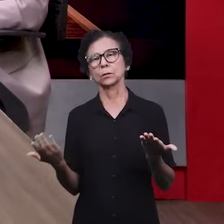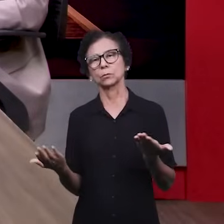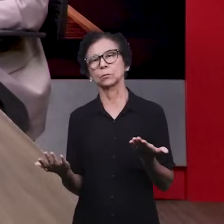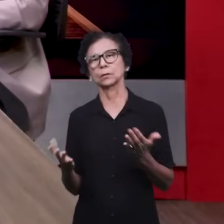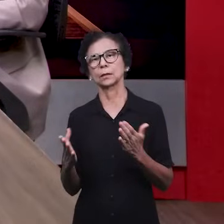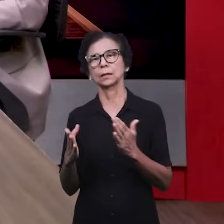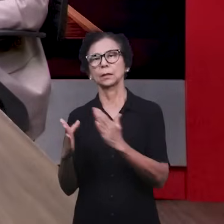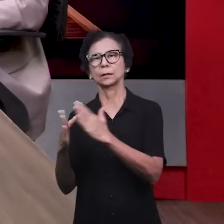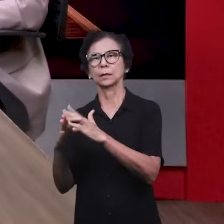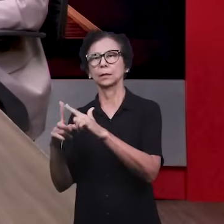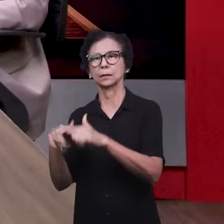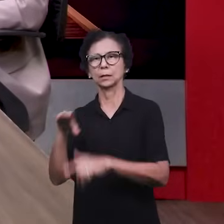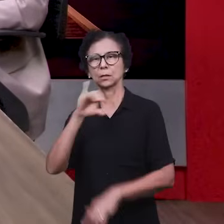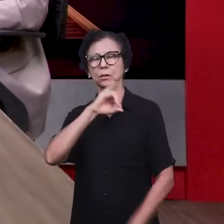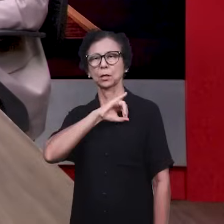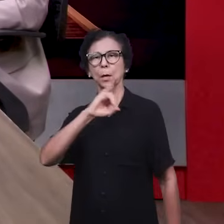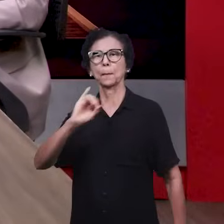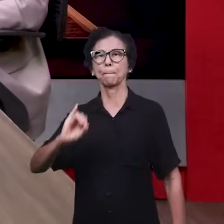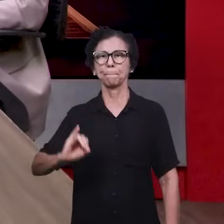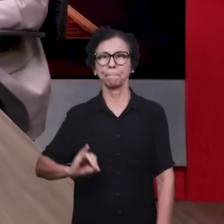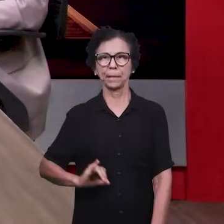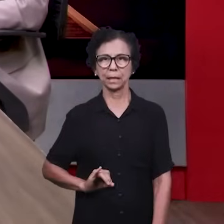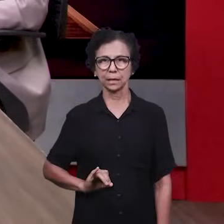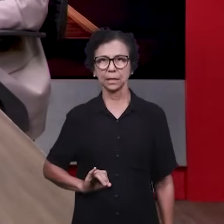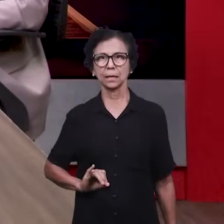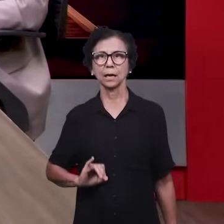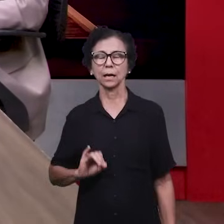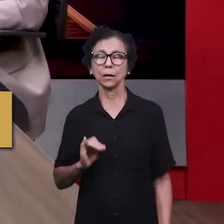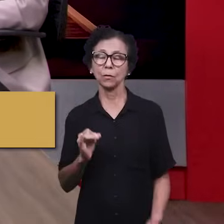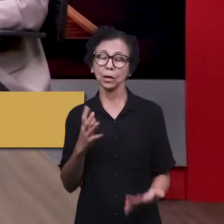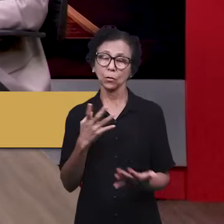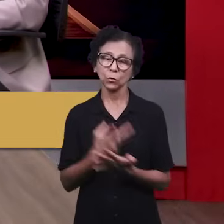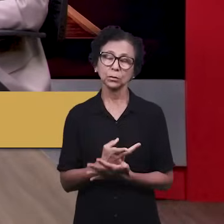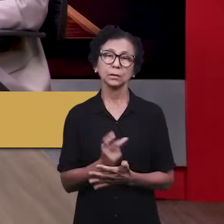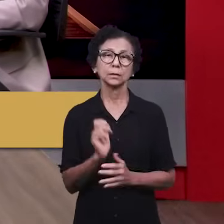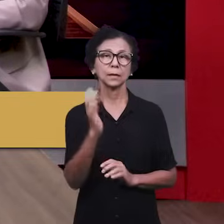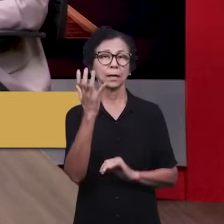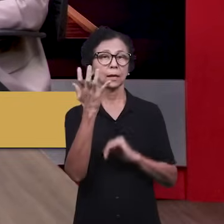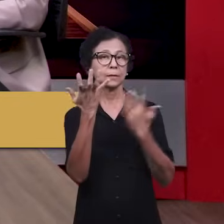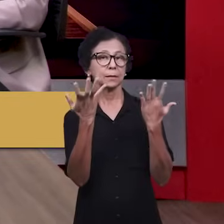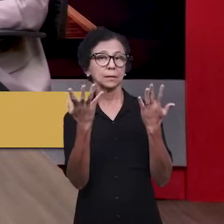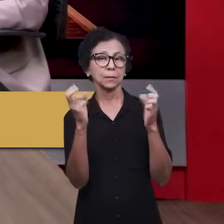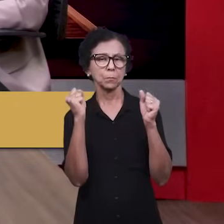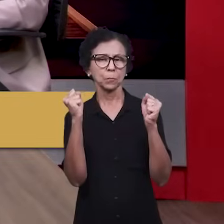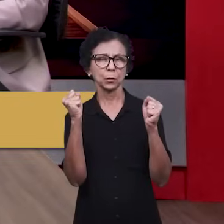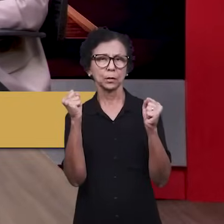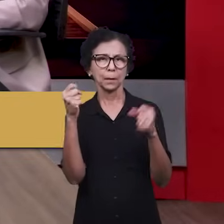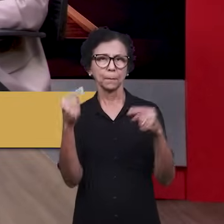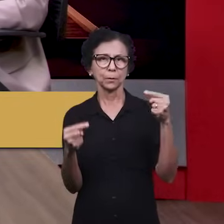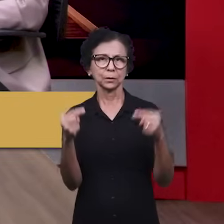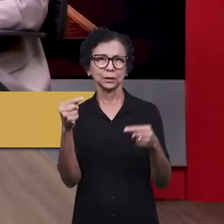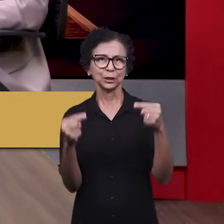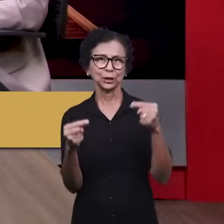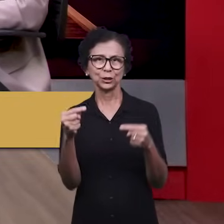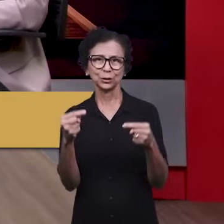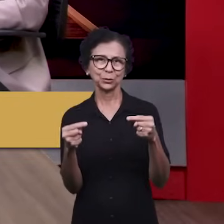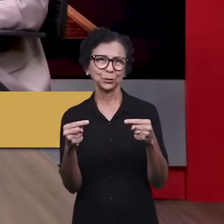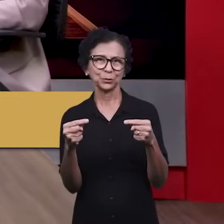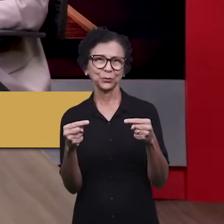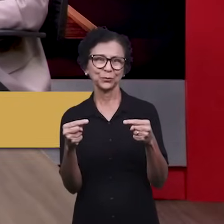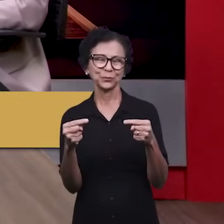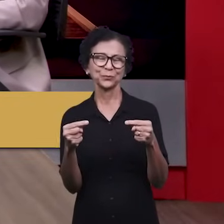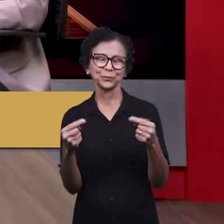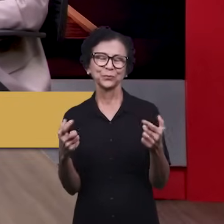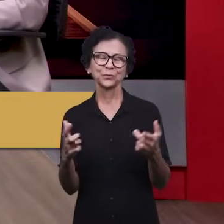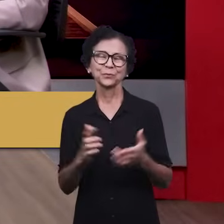temos a queda de Roma, alguns episódios que vão tirar esse subsídio, esse poder político. E interessante é que